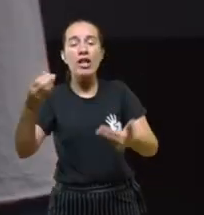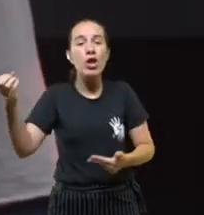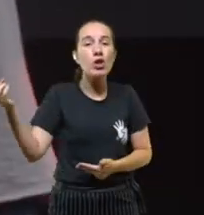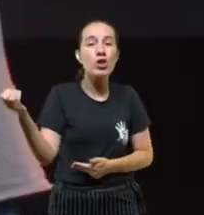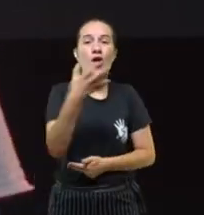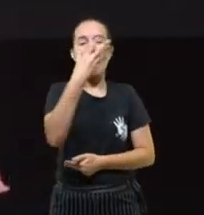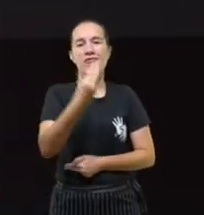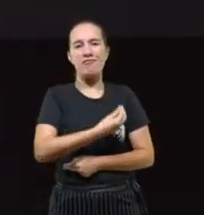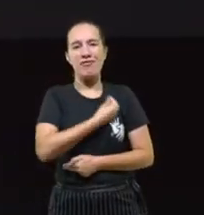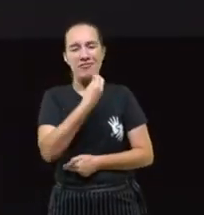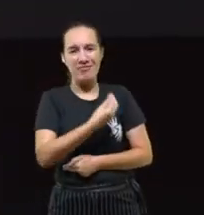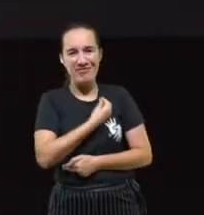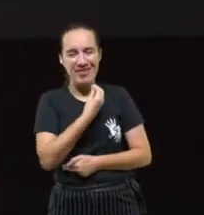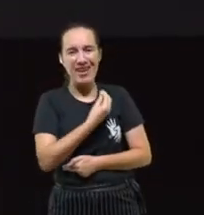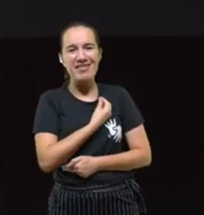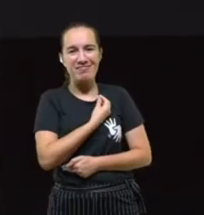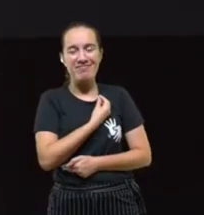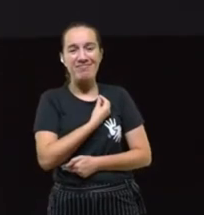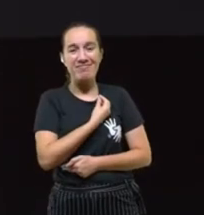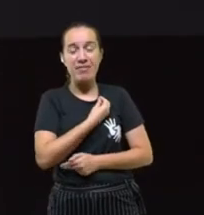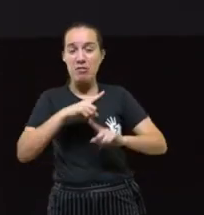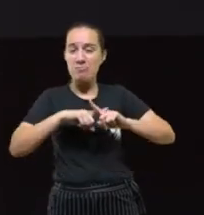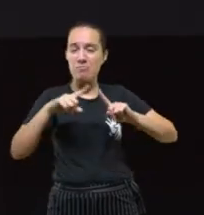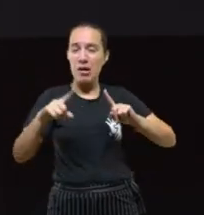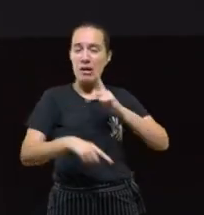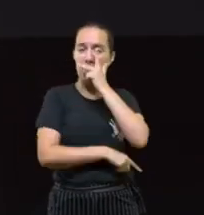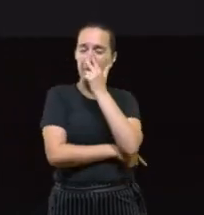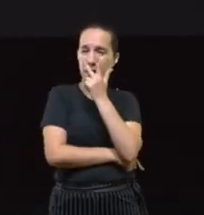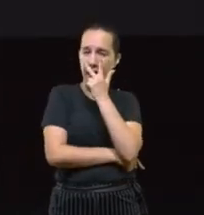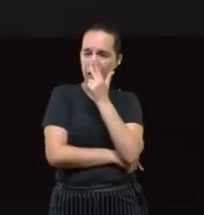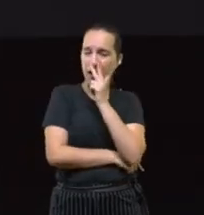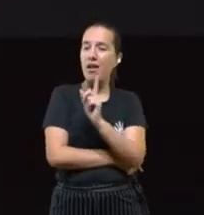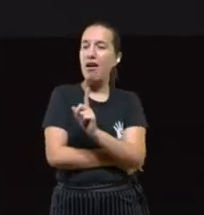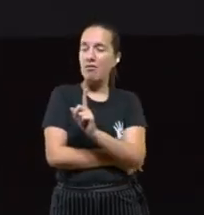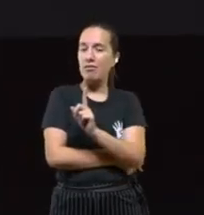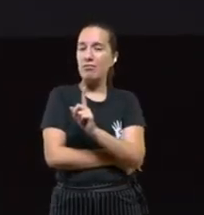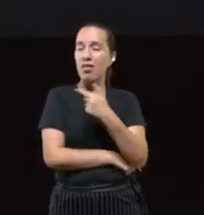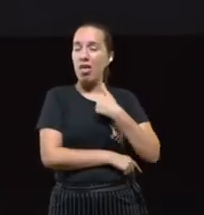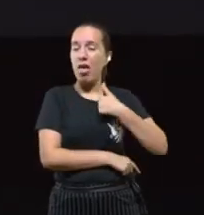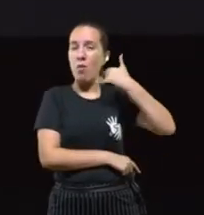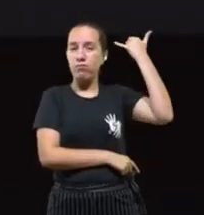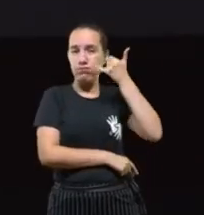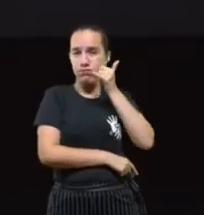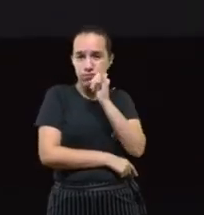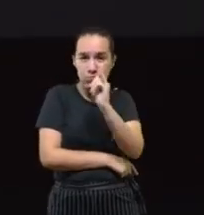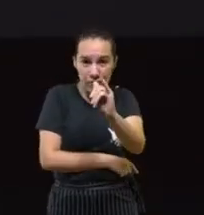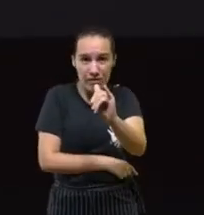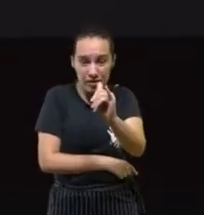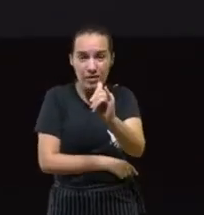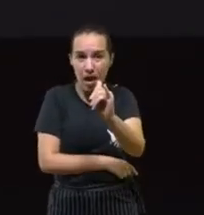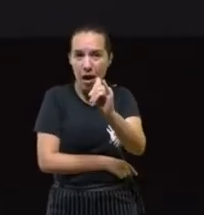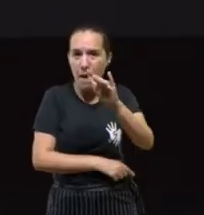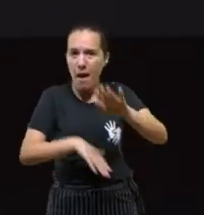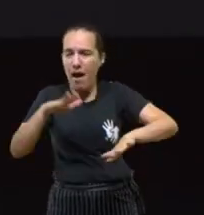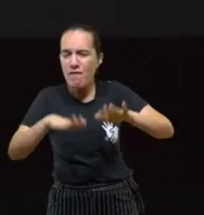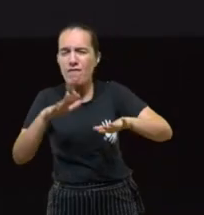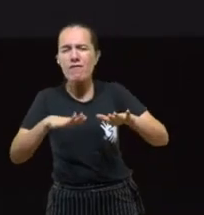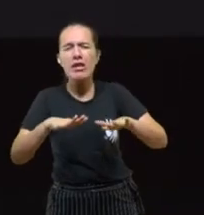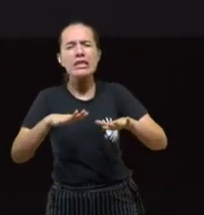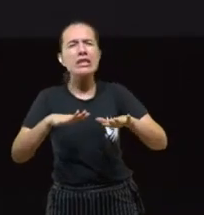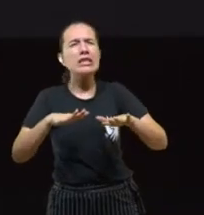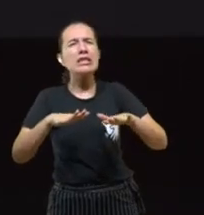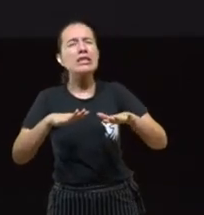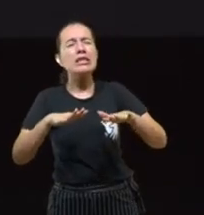mas parece, falando profeticamente, parece que algumas coisas